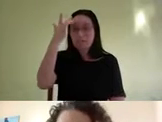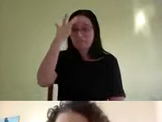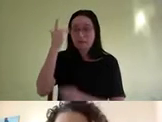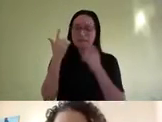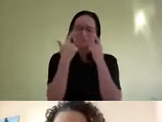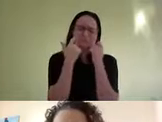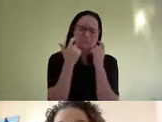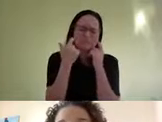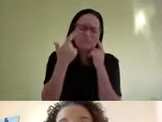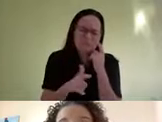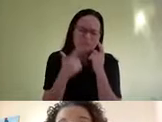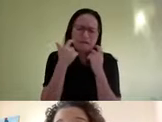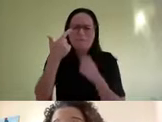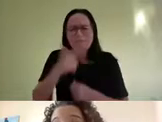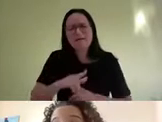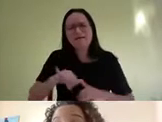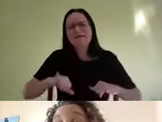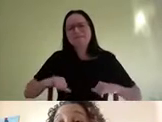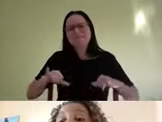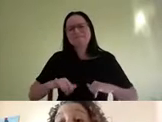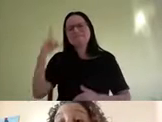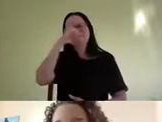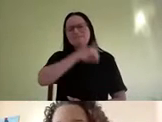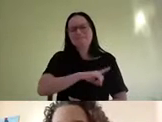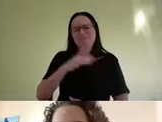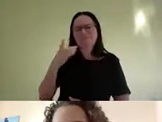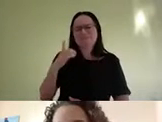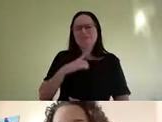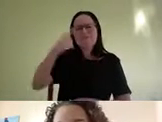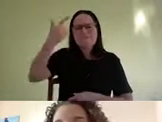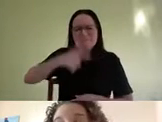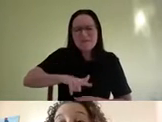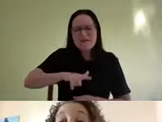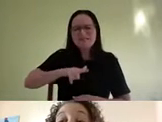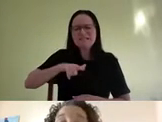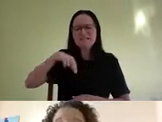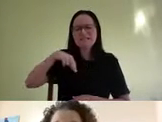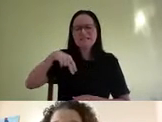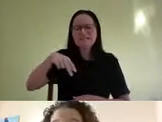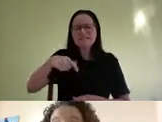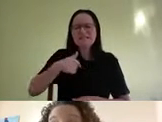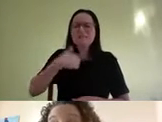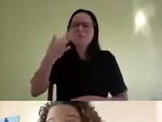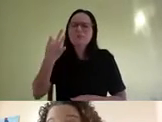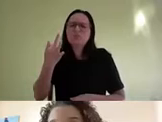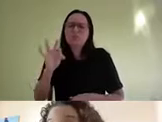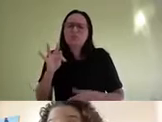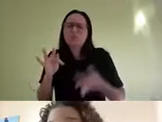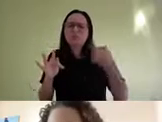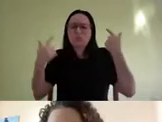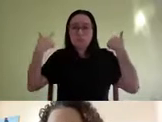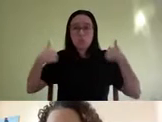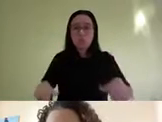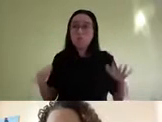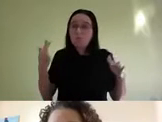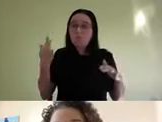chorava de novo, porque além de achar que eu não ia conseguir mais um dia, eu ainda tinha dor, dor no corpo, porque o corpo